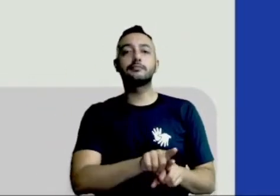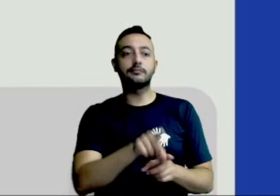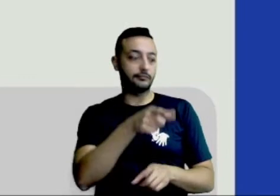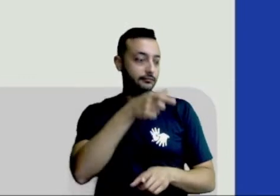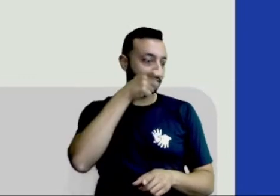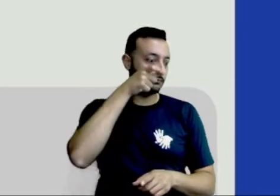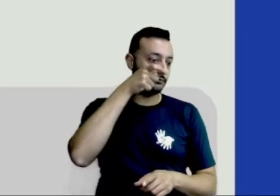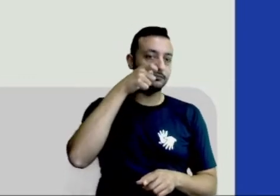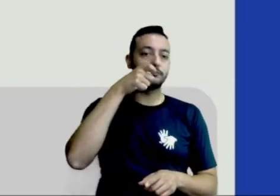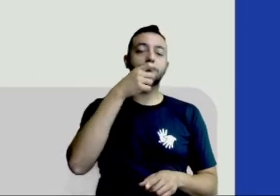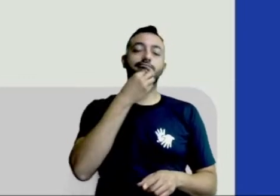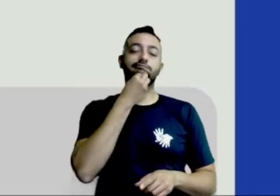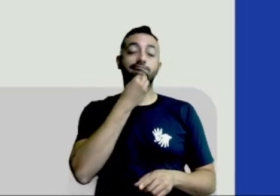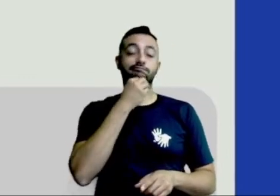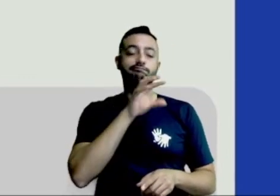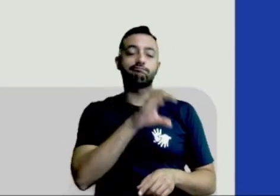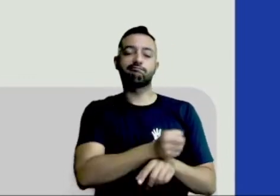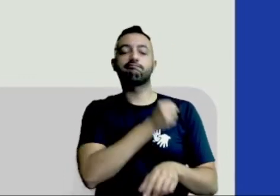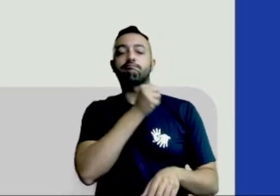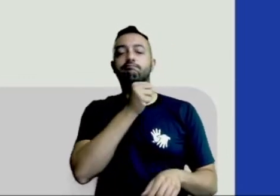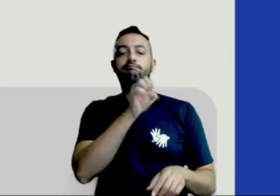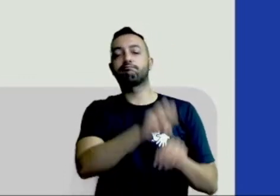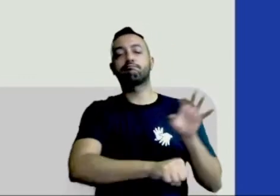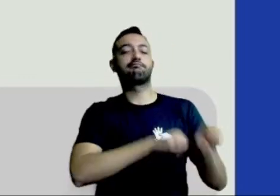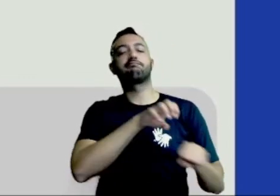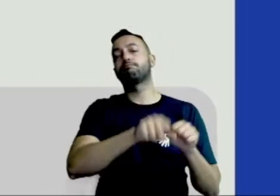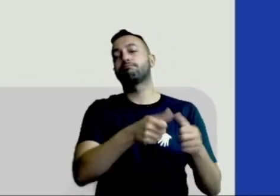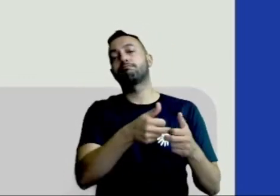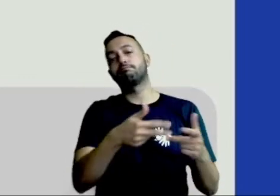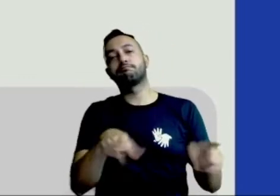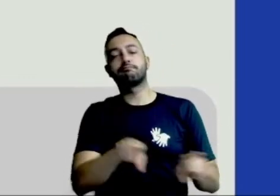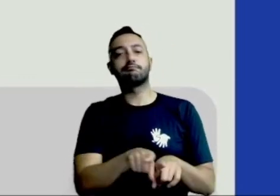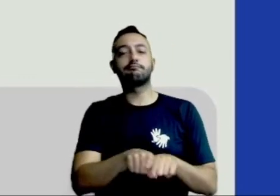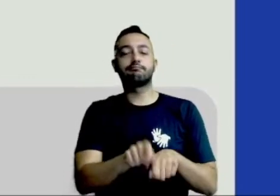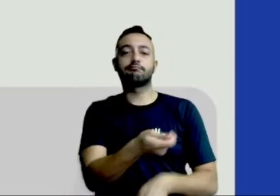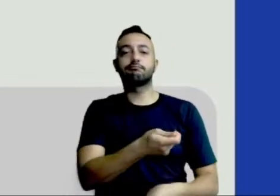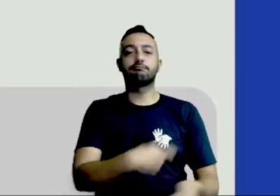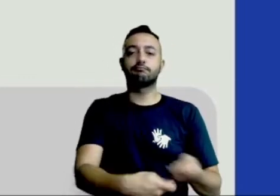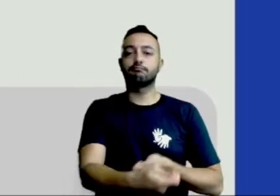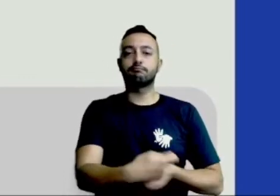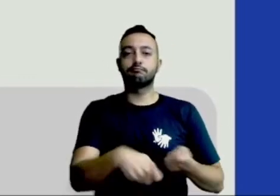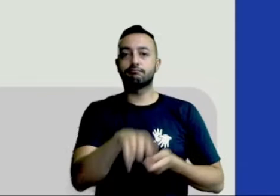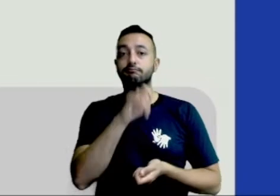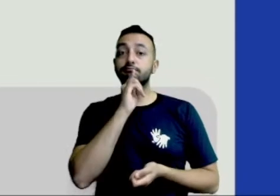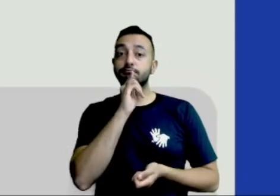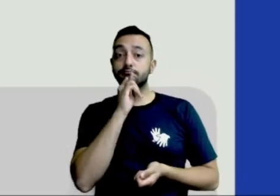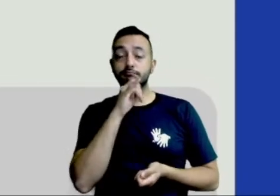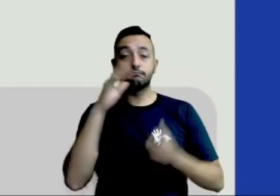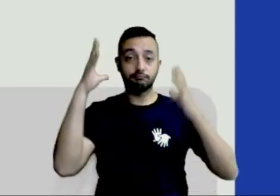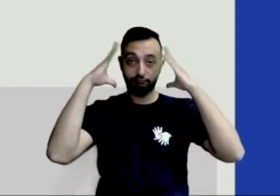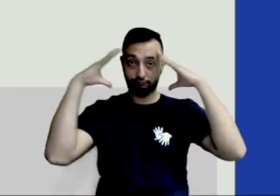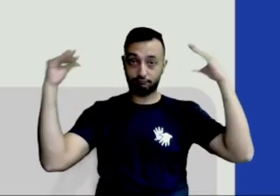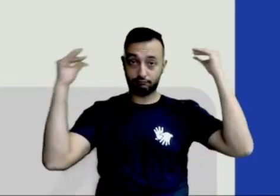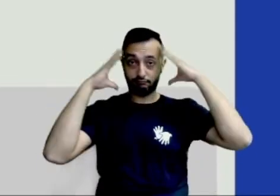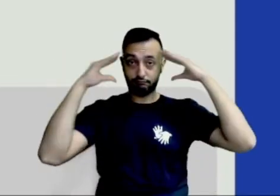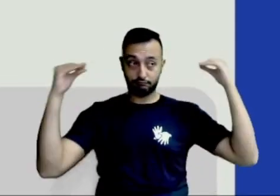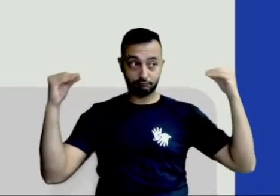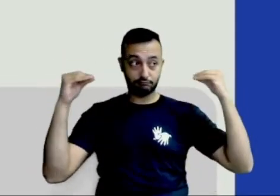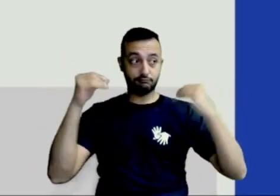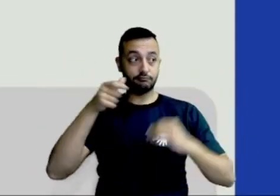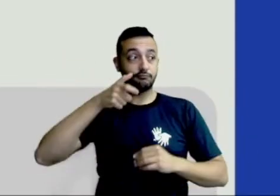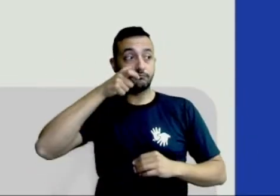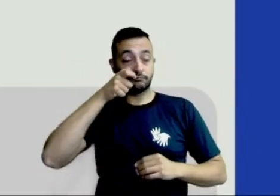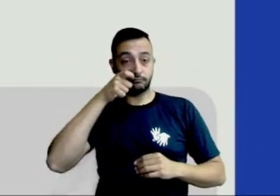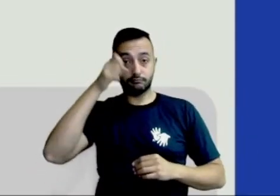brasileiro oportunidade para desenvolver o mundo as atividades econômicas como por exemplo os holandeses que